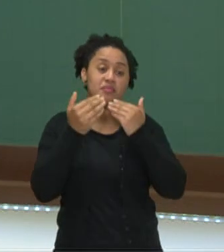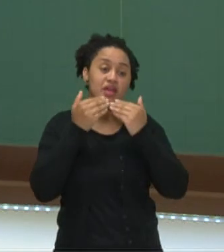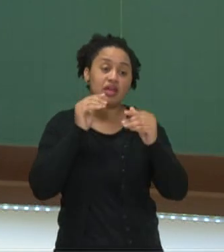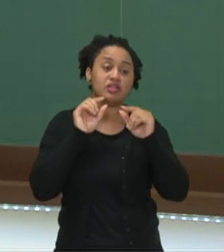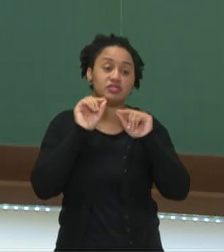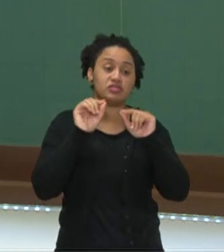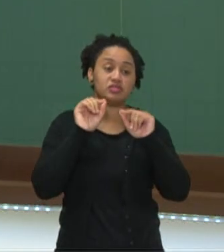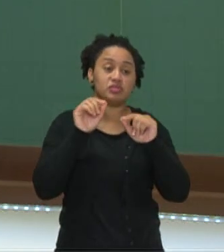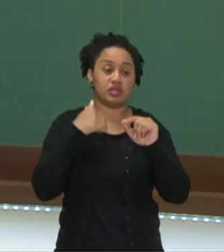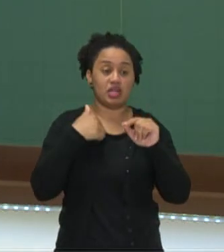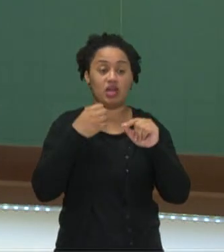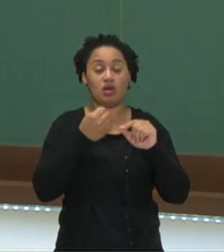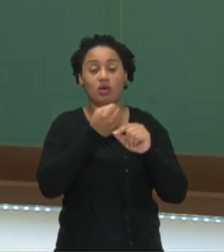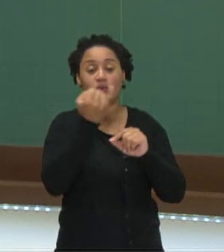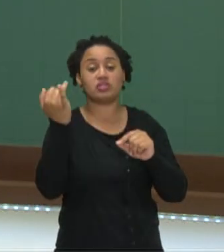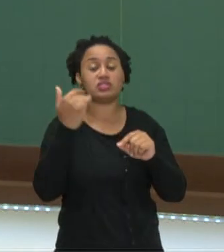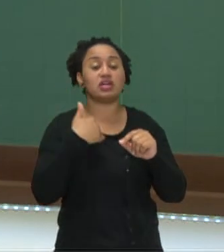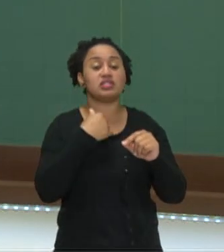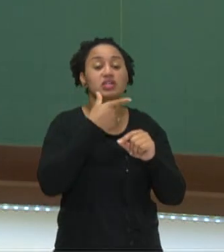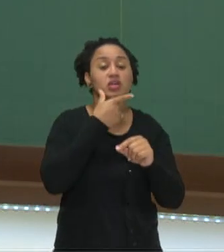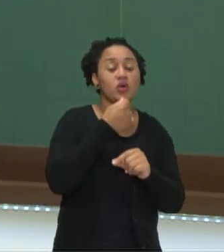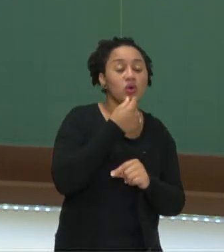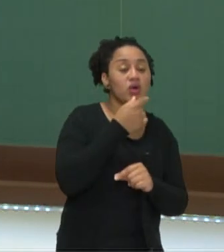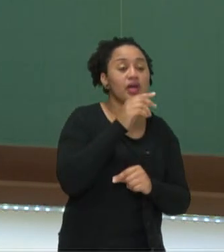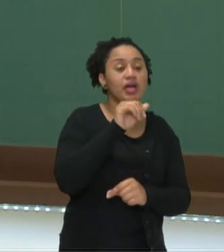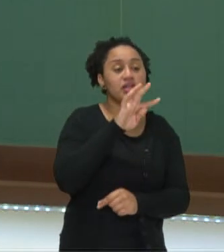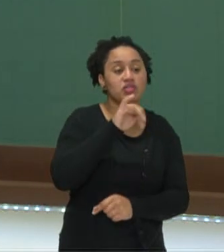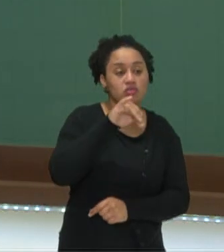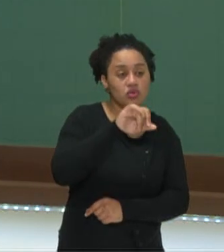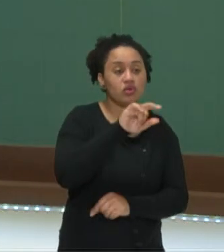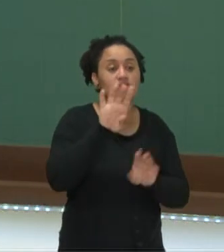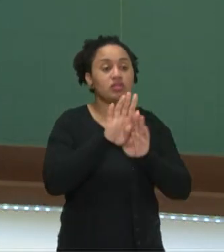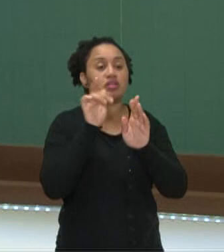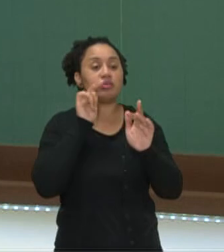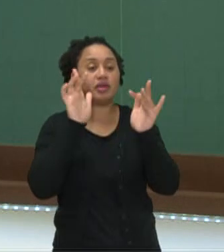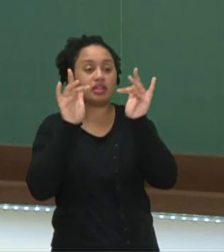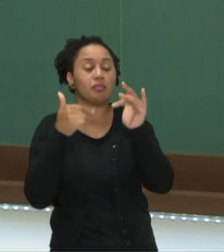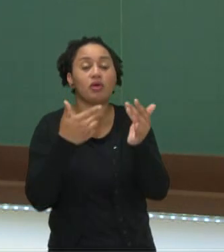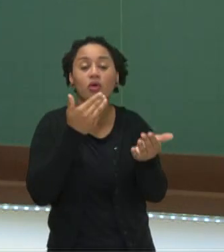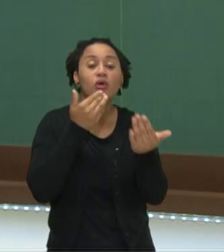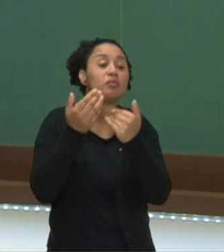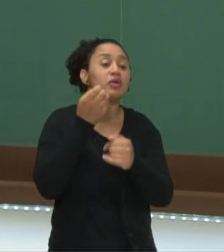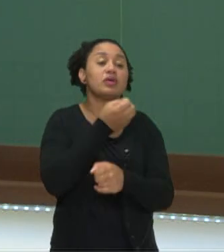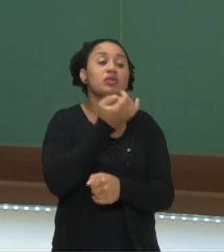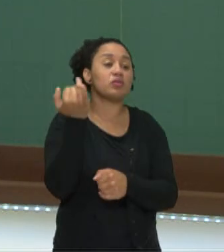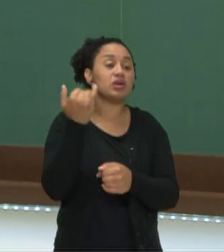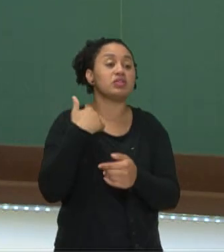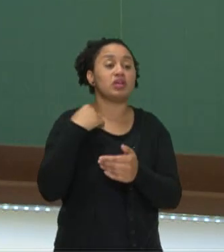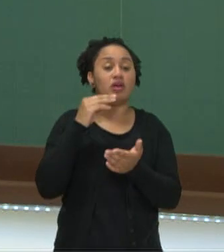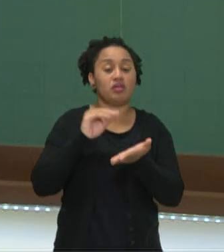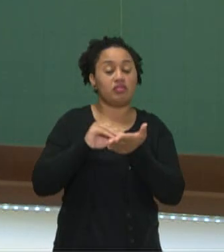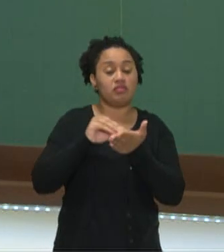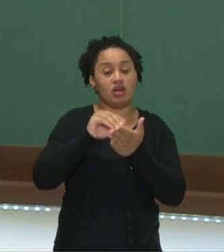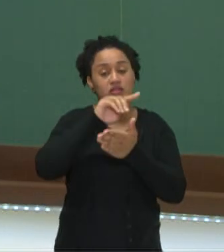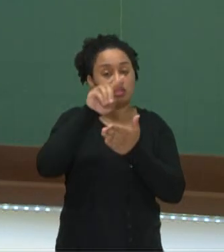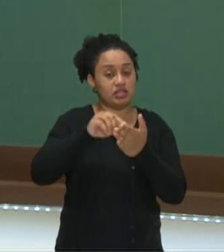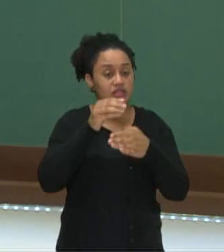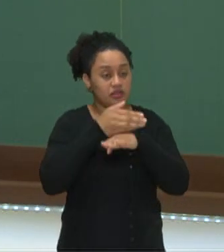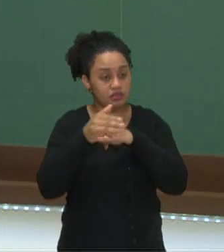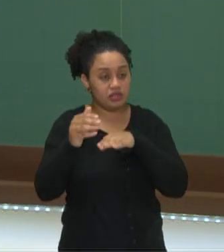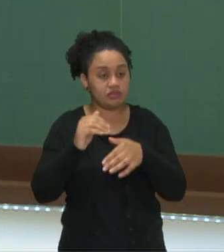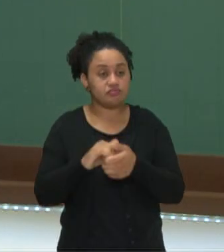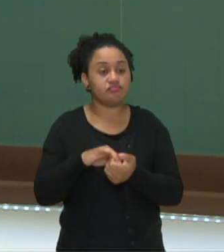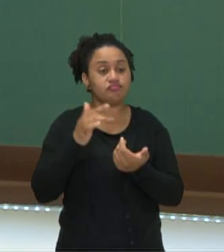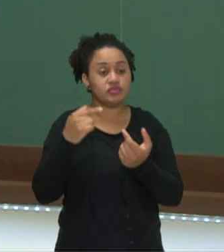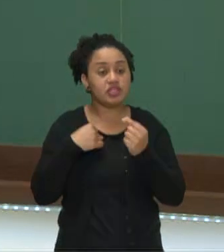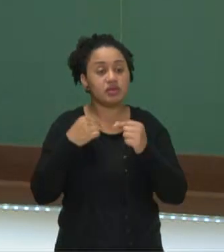pedindo a parte em que eles comeram. Então, é a parte que está em branco, está faltando, né? Porque eles comeram esses pedaços. Então, a nossa